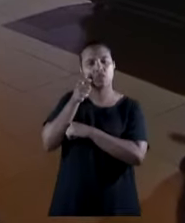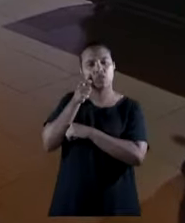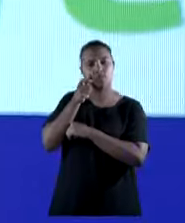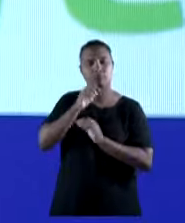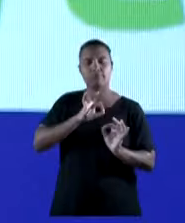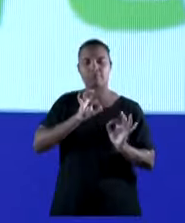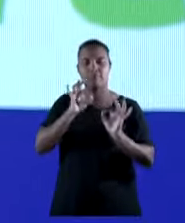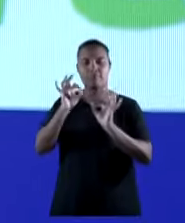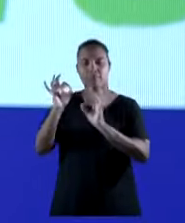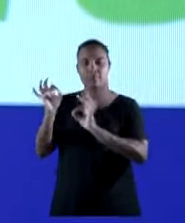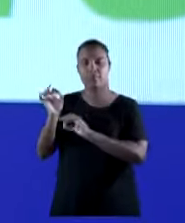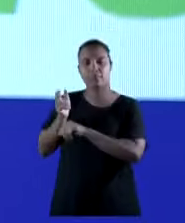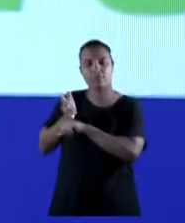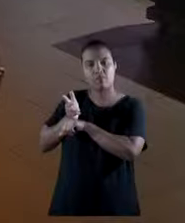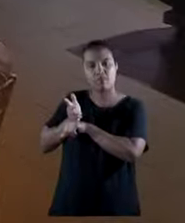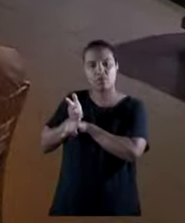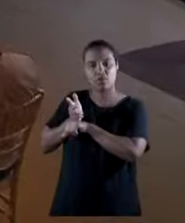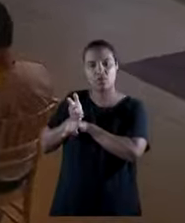aqui.